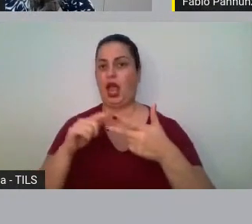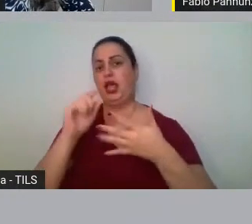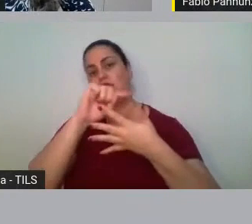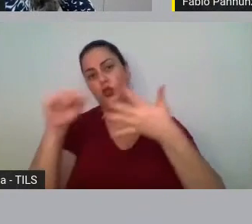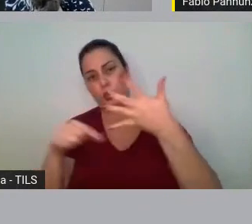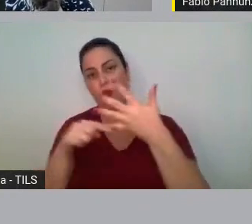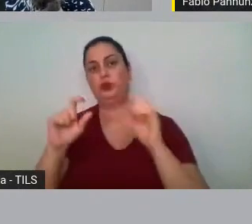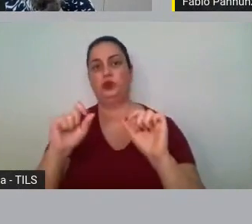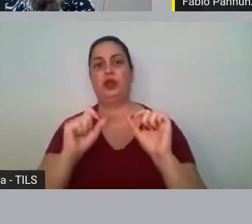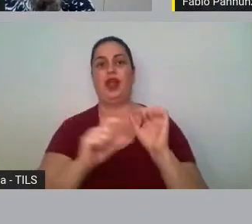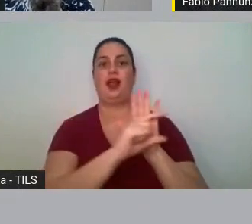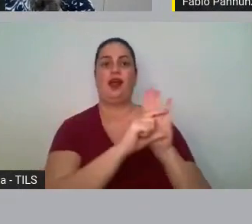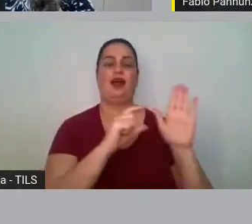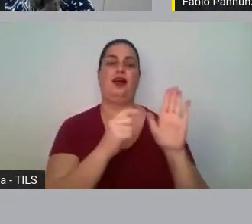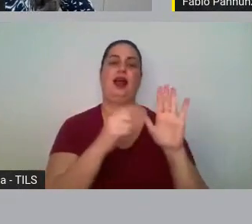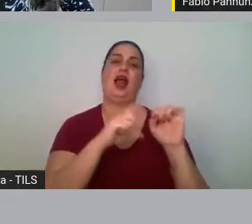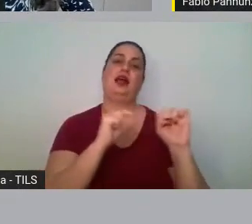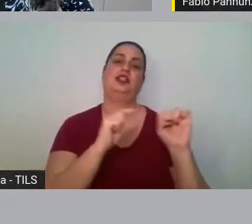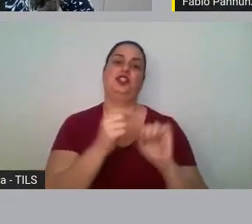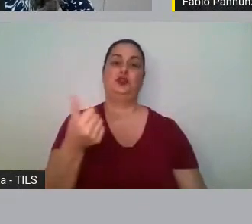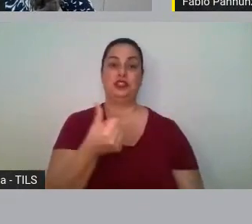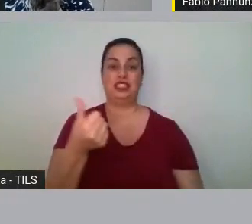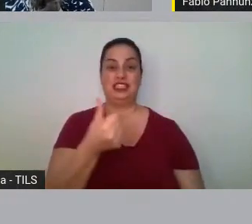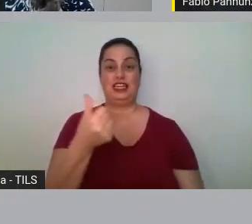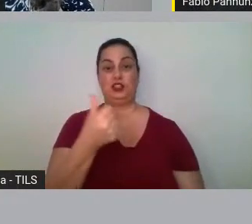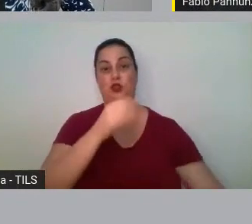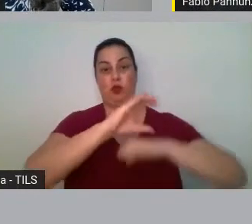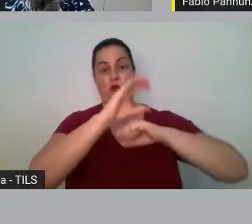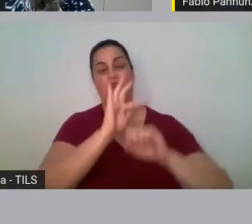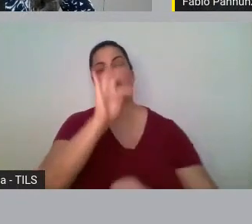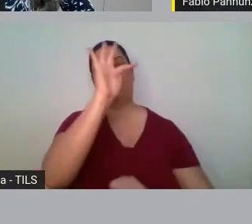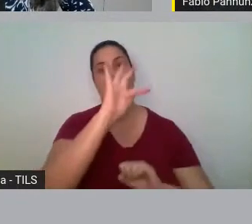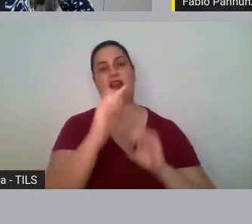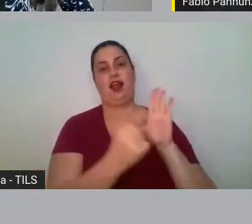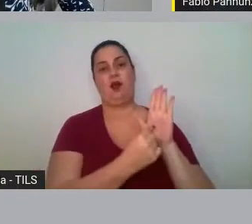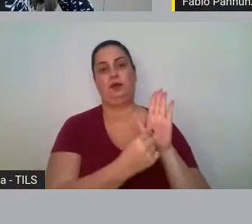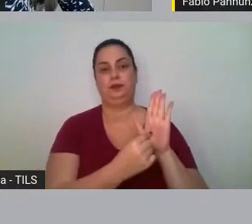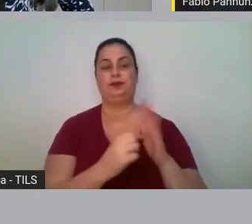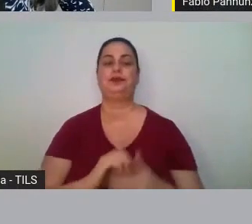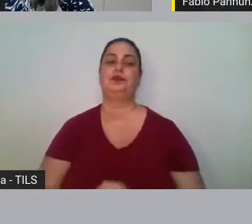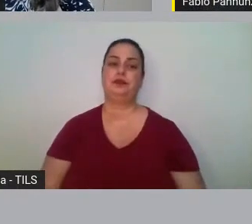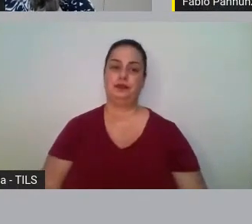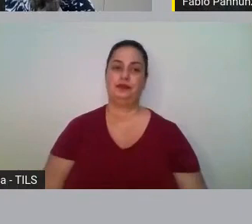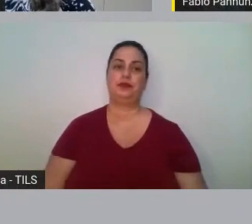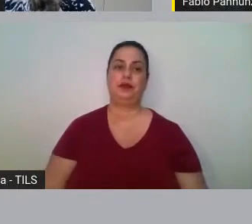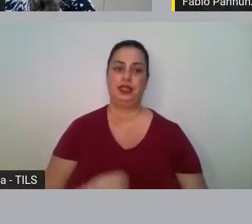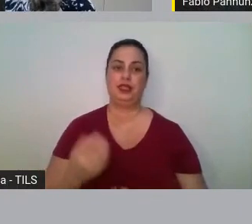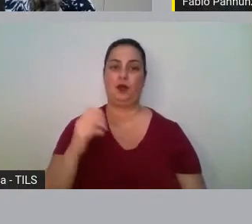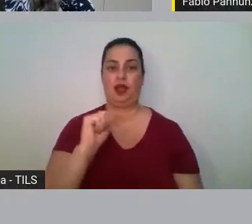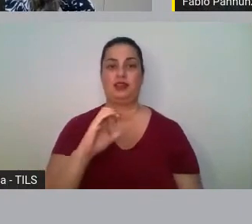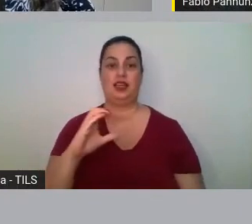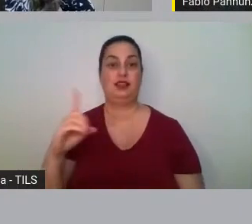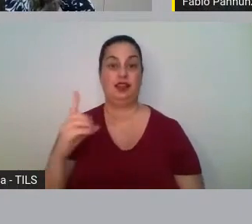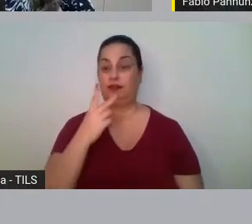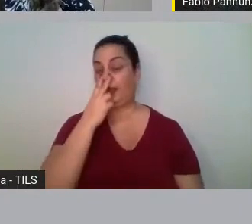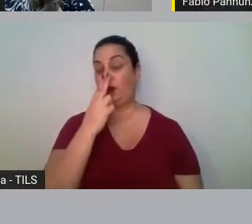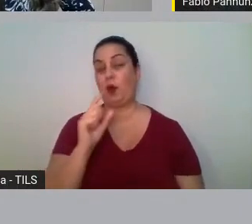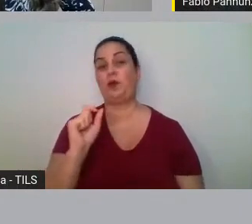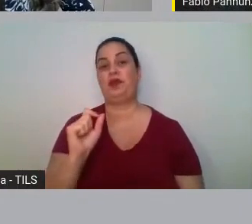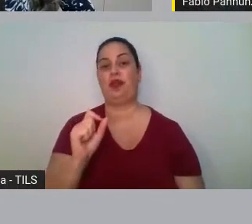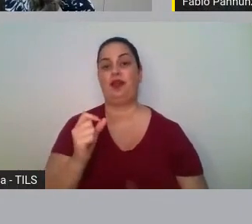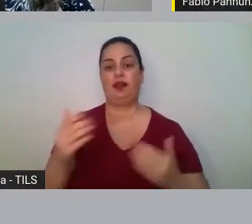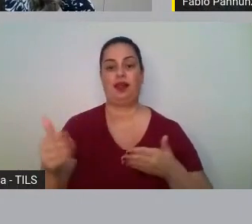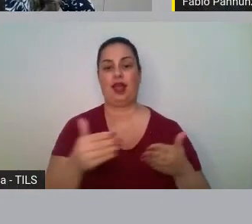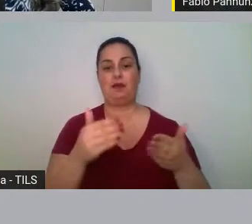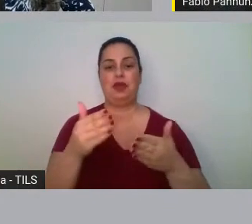Chega. O sistema da dívida, gente, é aquela pedra no meio do caminho, parafraseando o grande Carlos Drummond